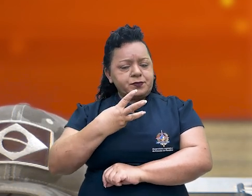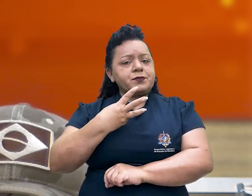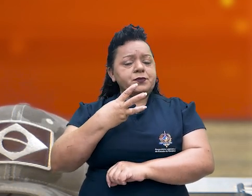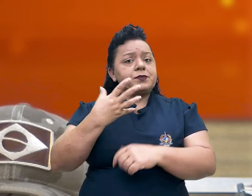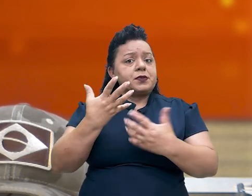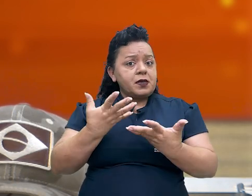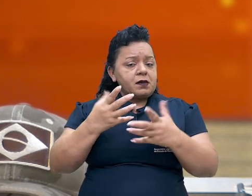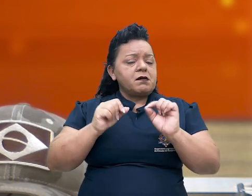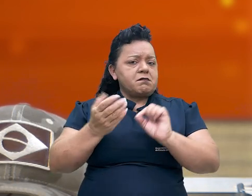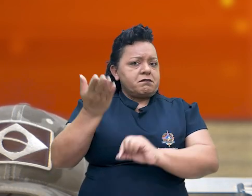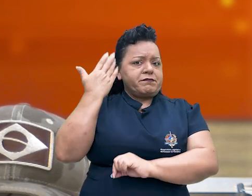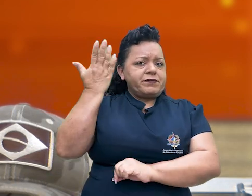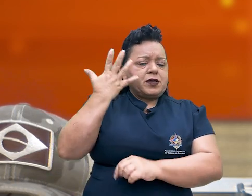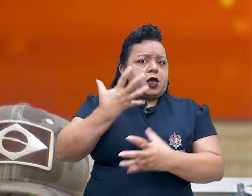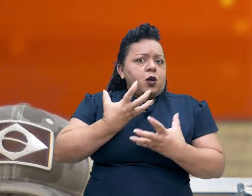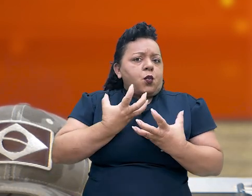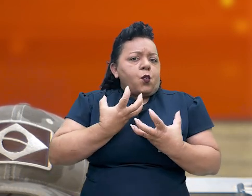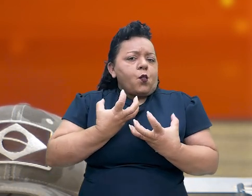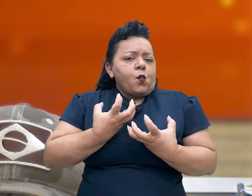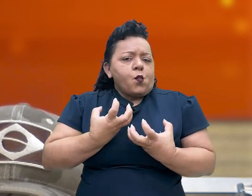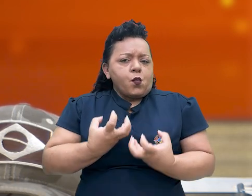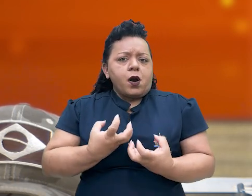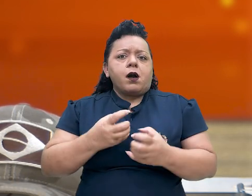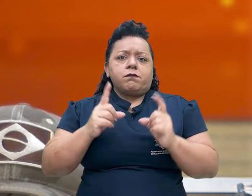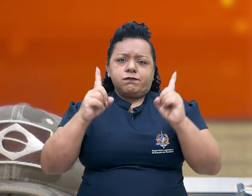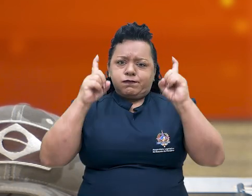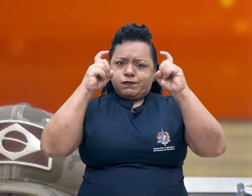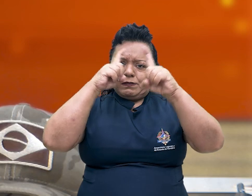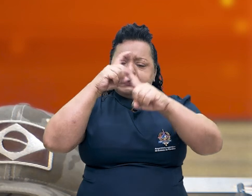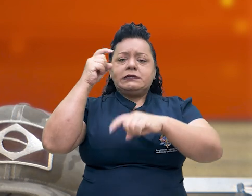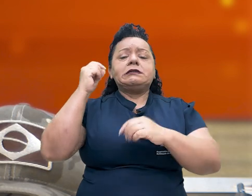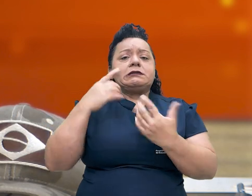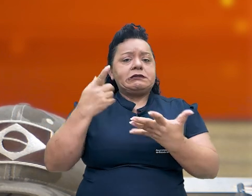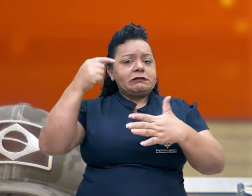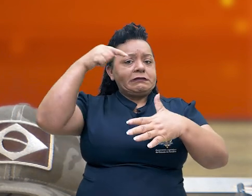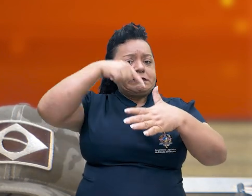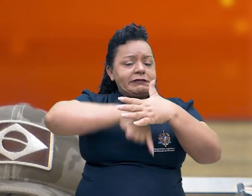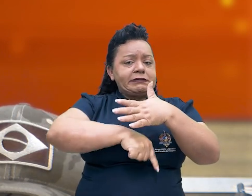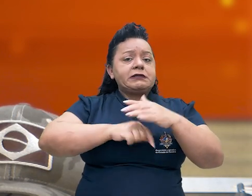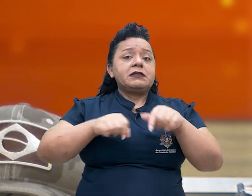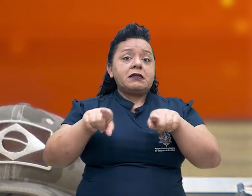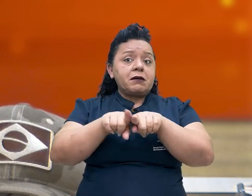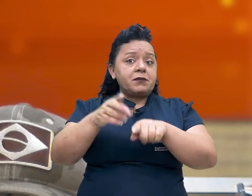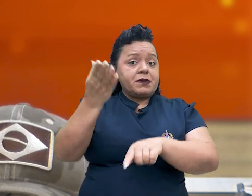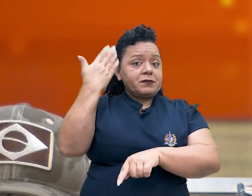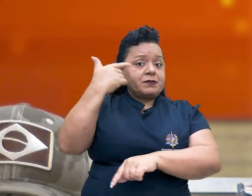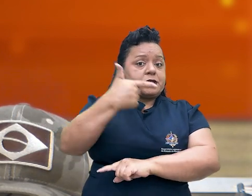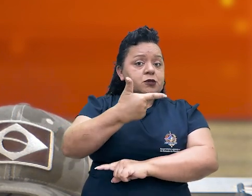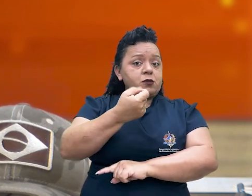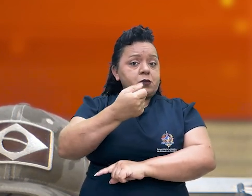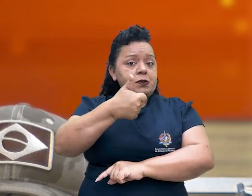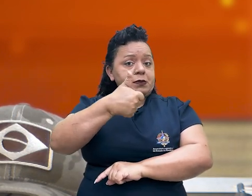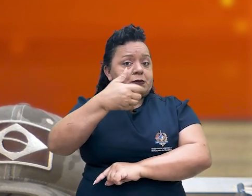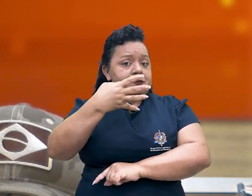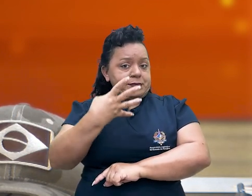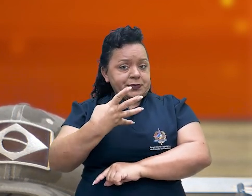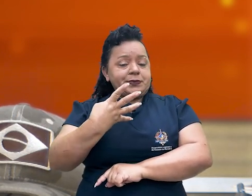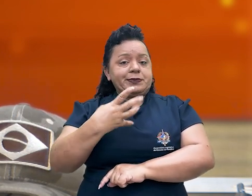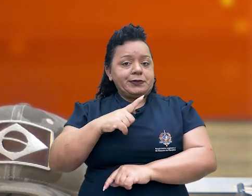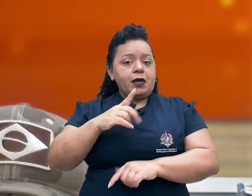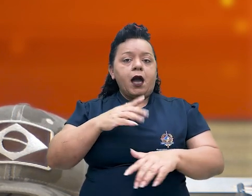um aprendizado para nós que a gente nunca teve passado P uma seca Severa e e sim pelo ma cheia que foi de